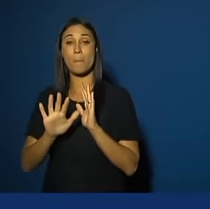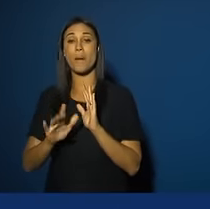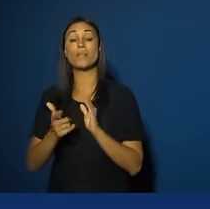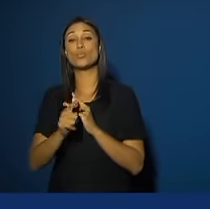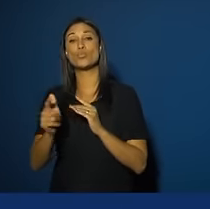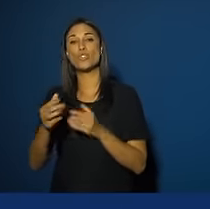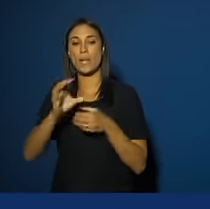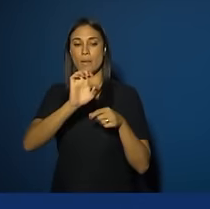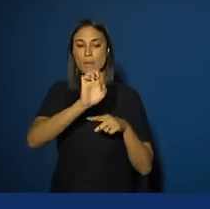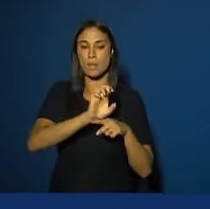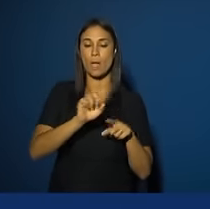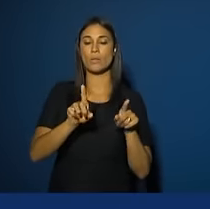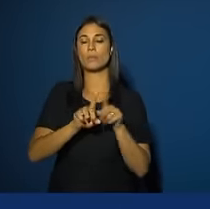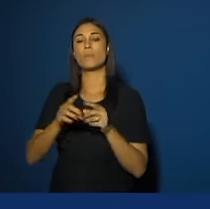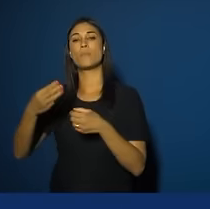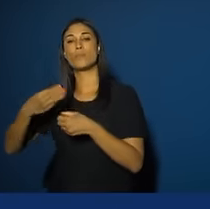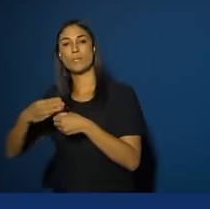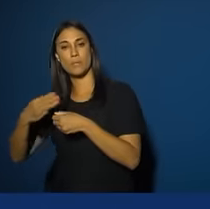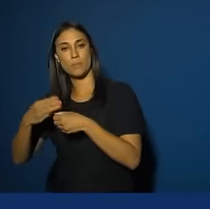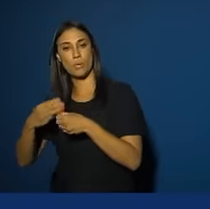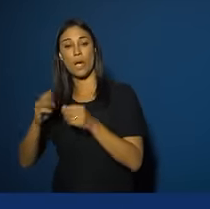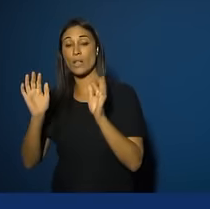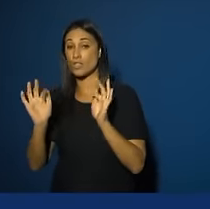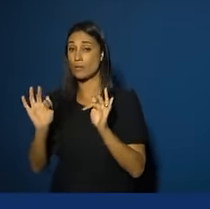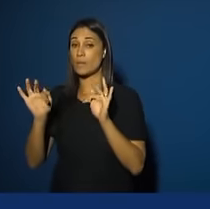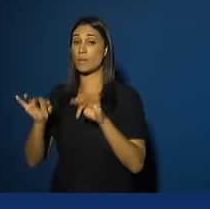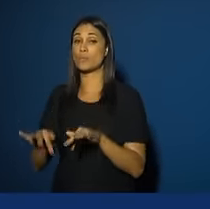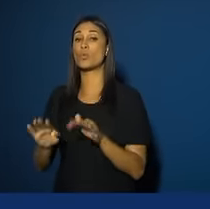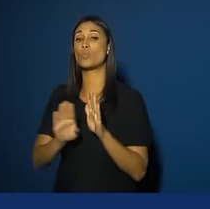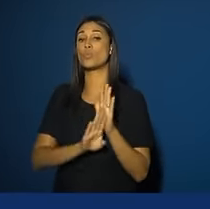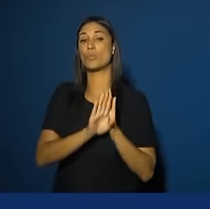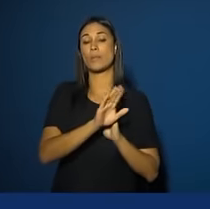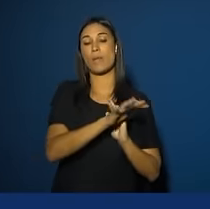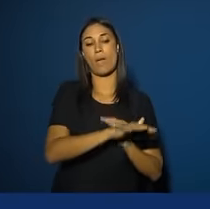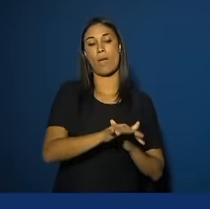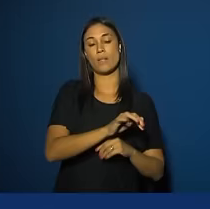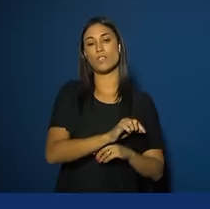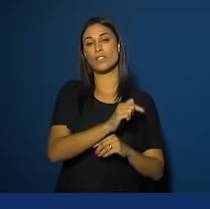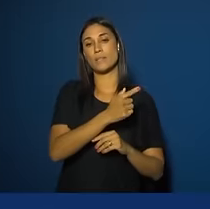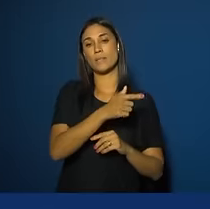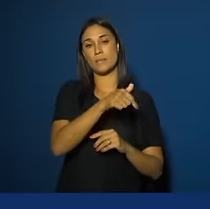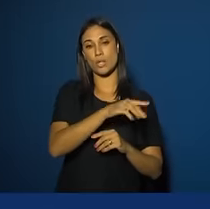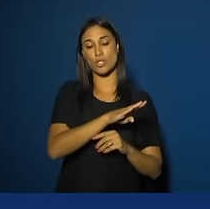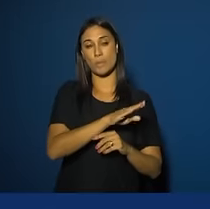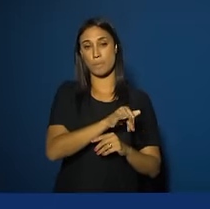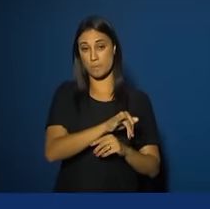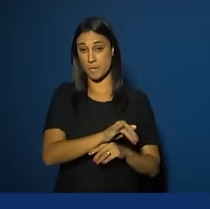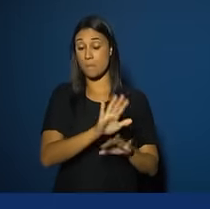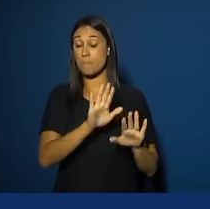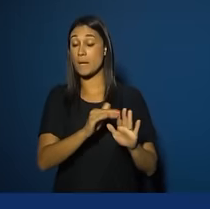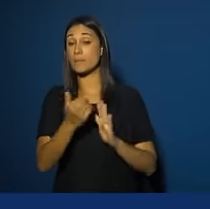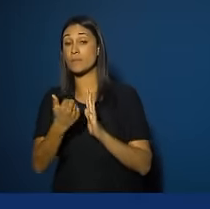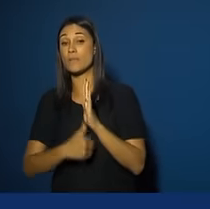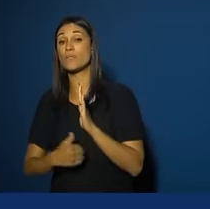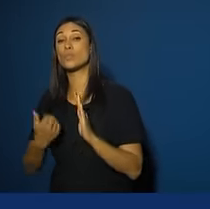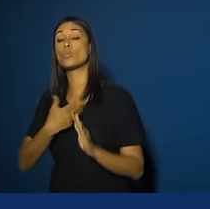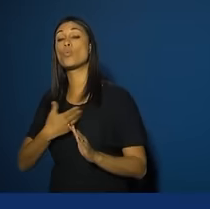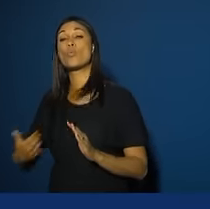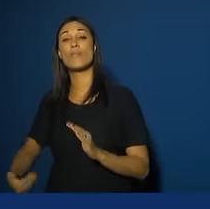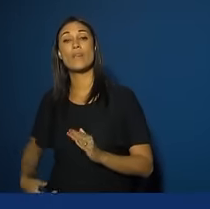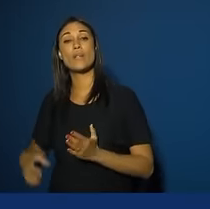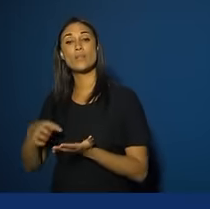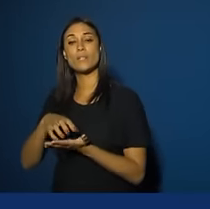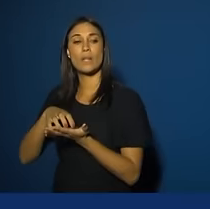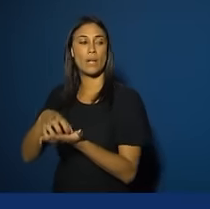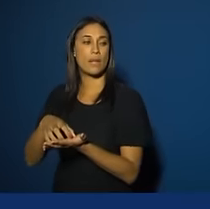estado e município. A gente terminou o ano passado com os estados e municípios com superávit primário de 17 bi, mas com déficit do governo central, que